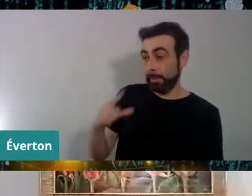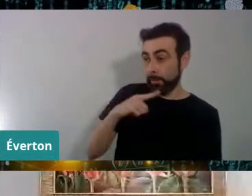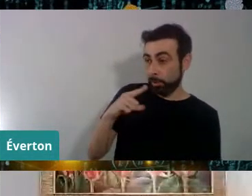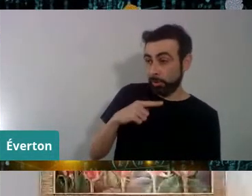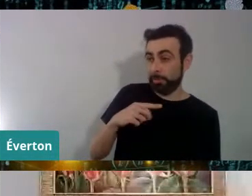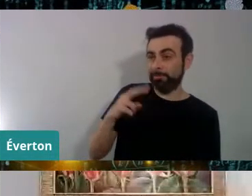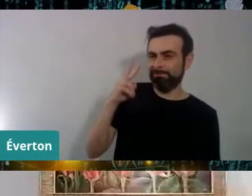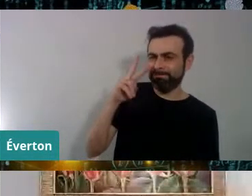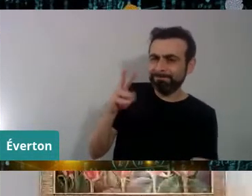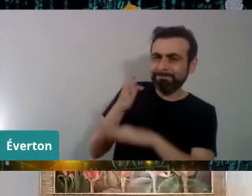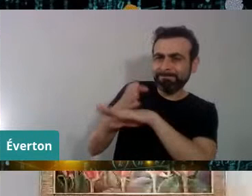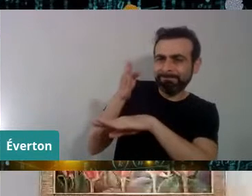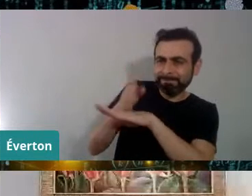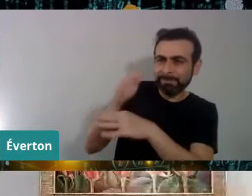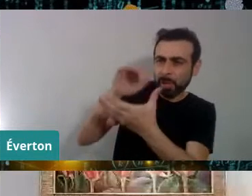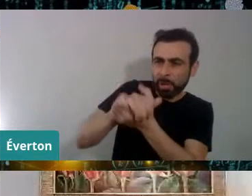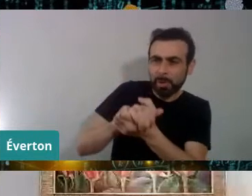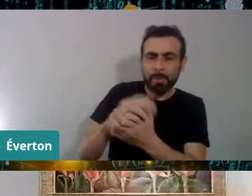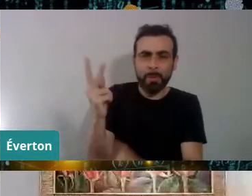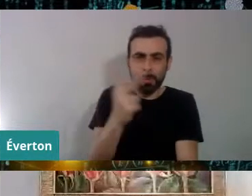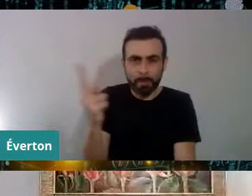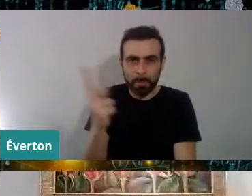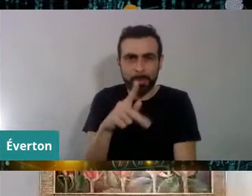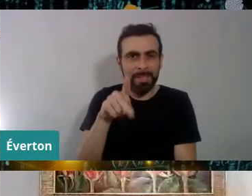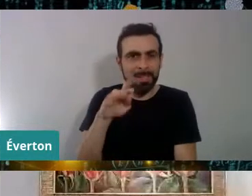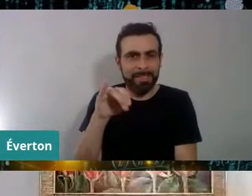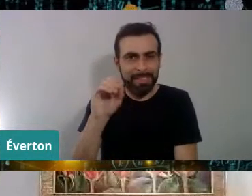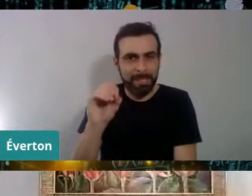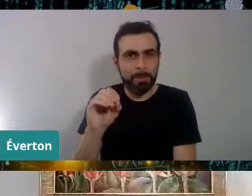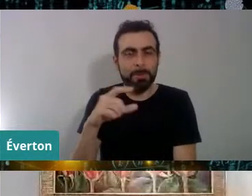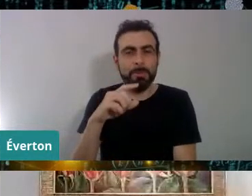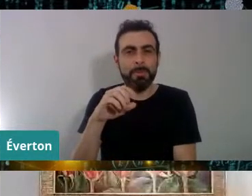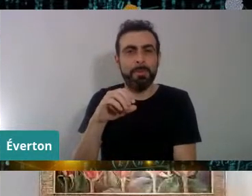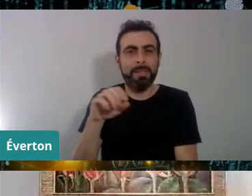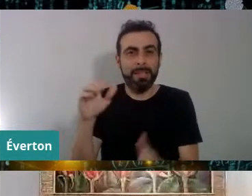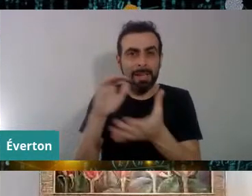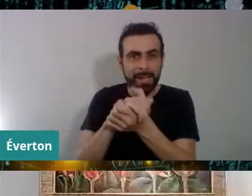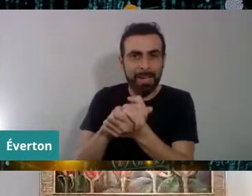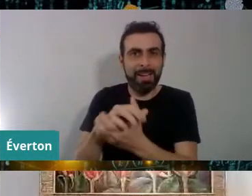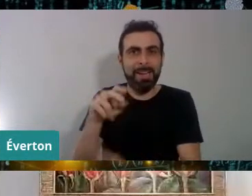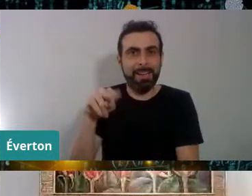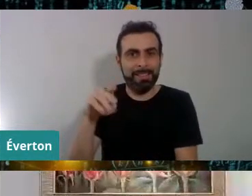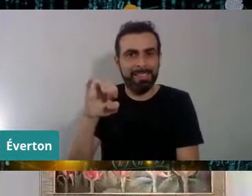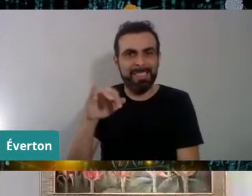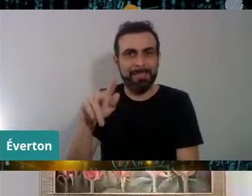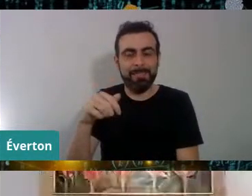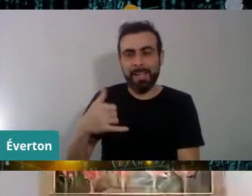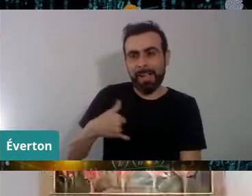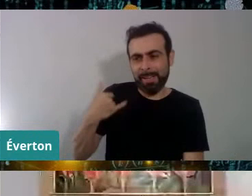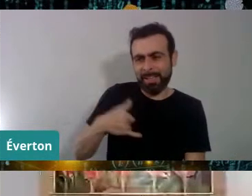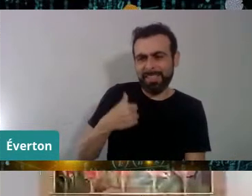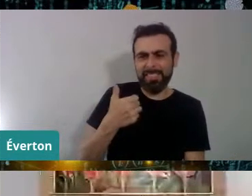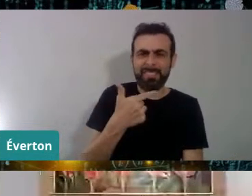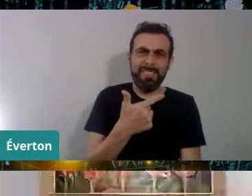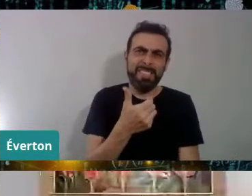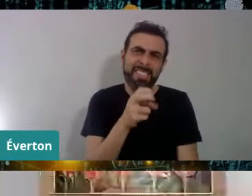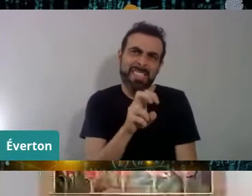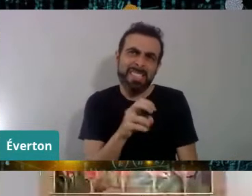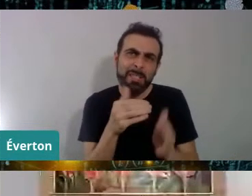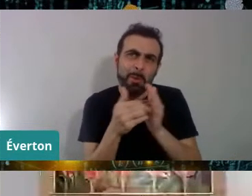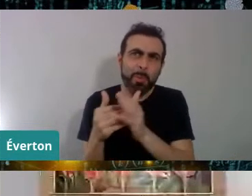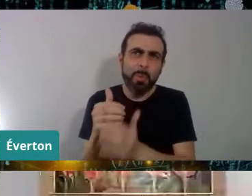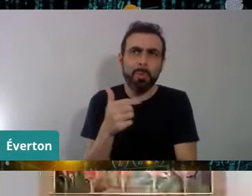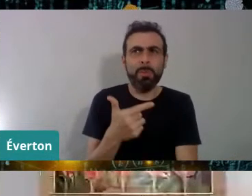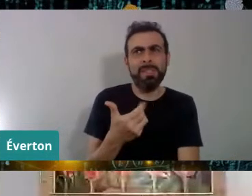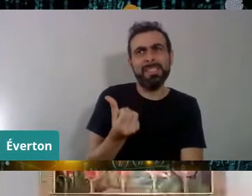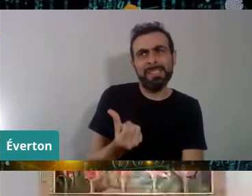casamento do Kiko e da Neiva há uns 25, 26 anos à tarde, numa parte, num dia ensolarado